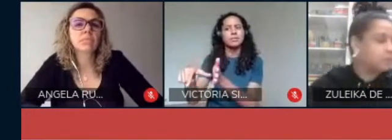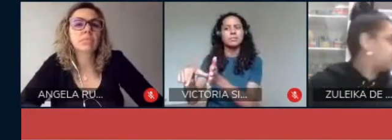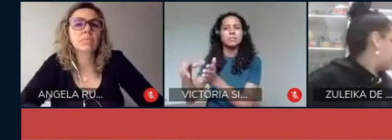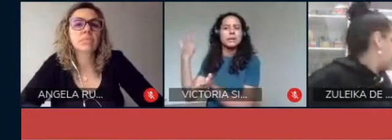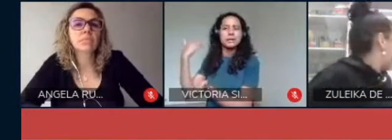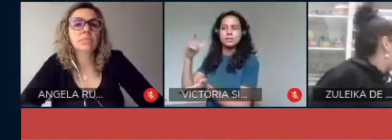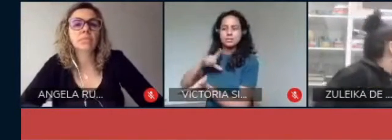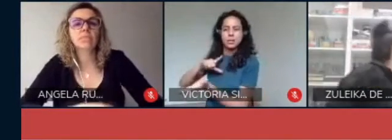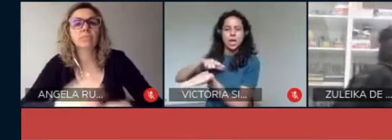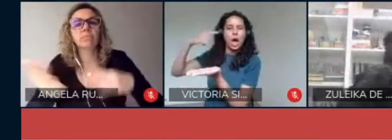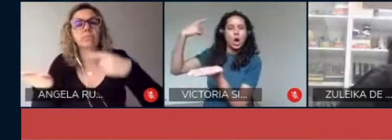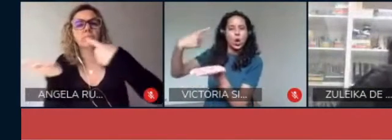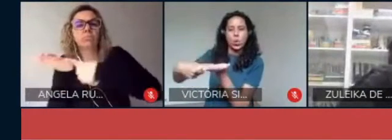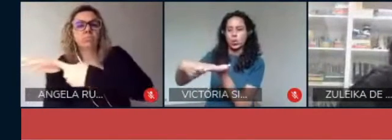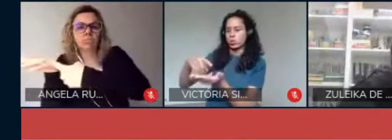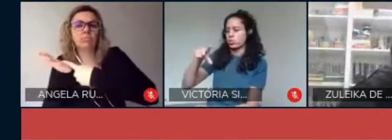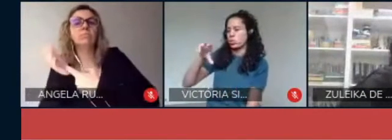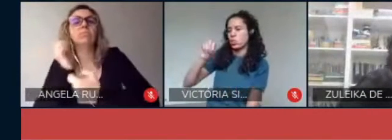poder